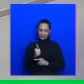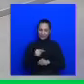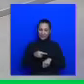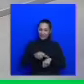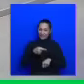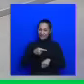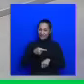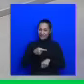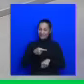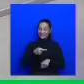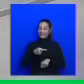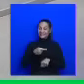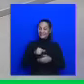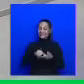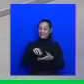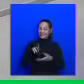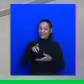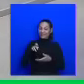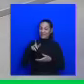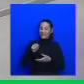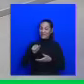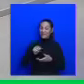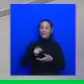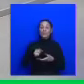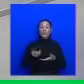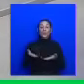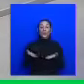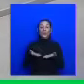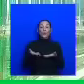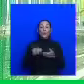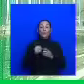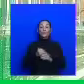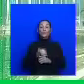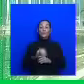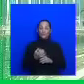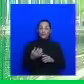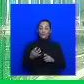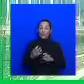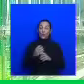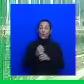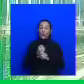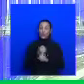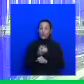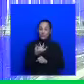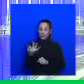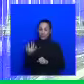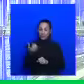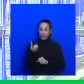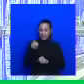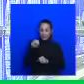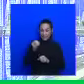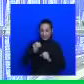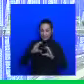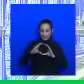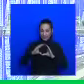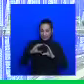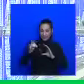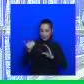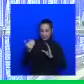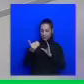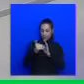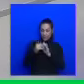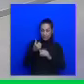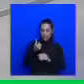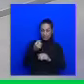2611. Chegou a hora da Mega Sena! Mega Sena, universo de 60 bolas numeradas de 0 a 60.